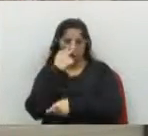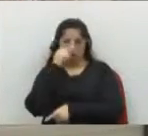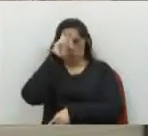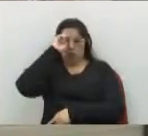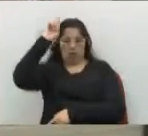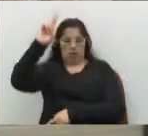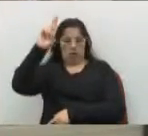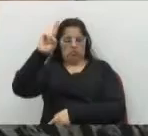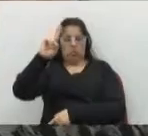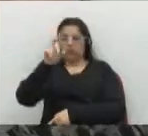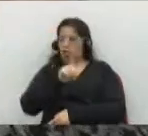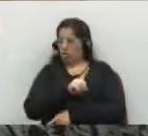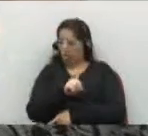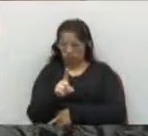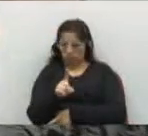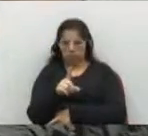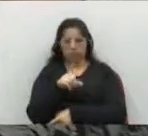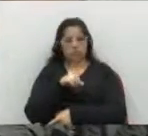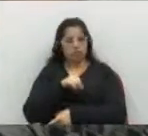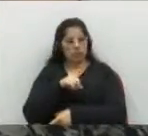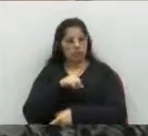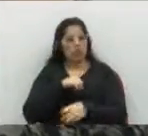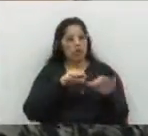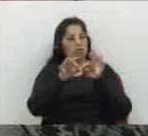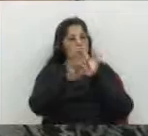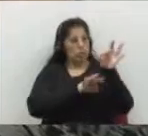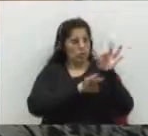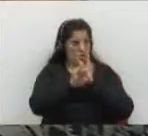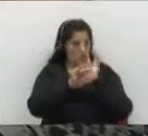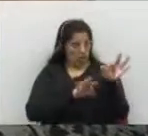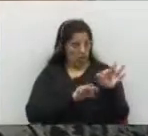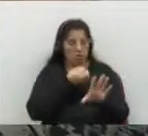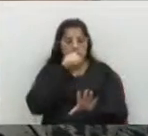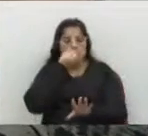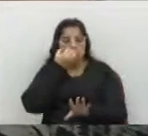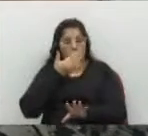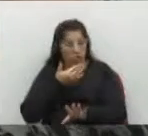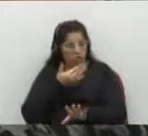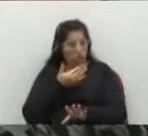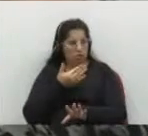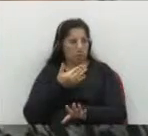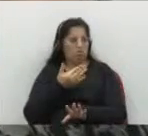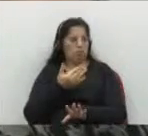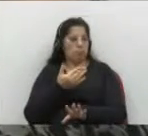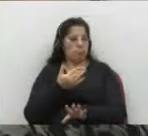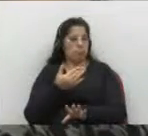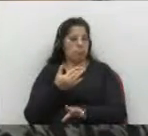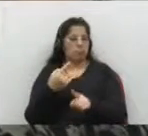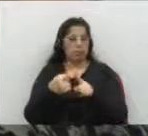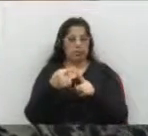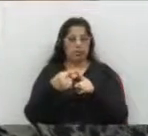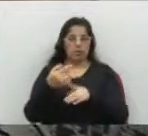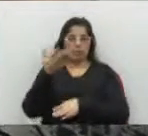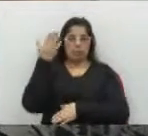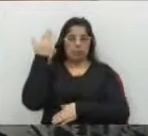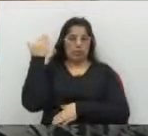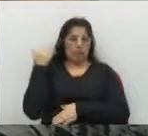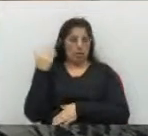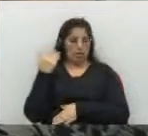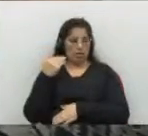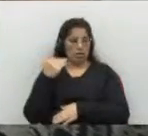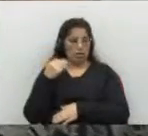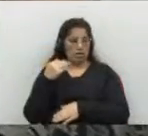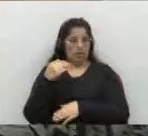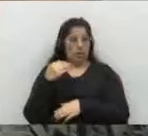uma escola que tem projeto, é uma escola que tem feito acontecer, é uma escola que tinha o índice super lá